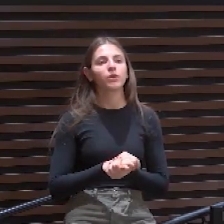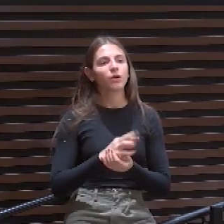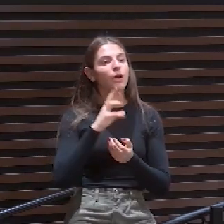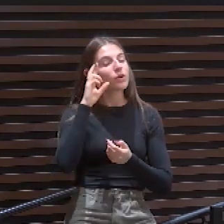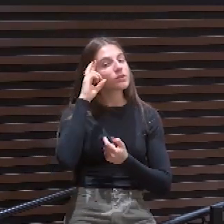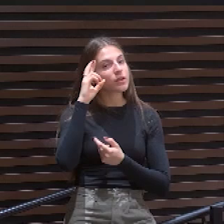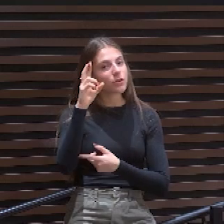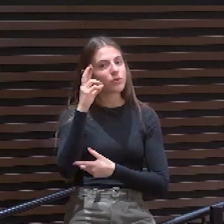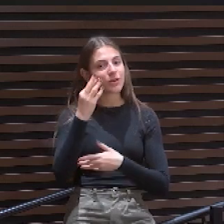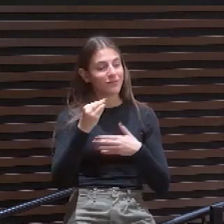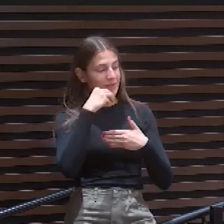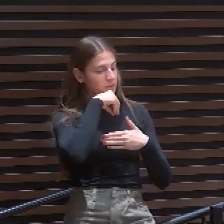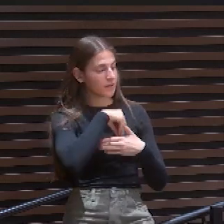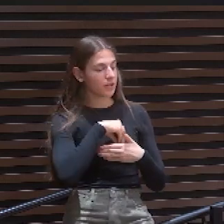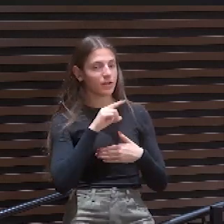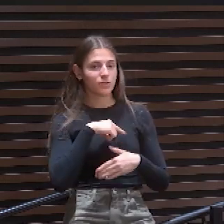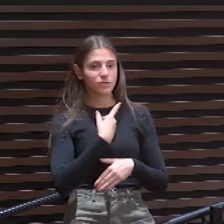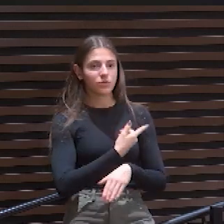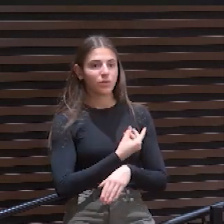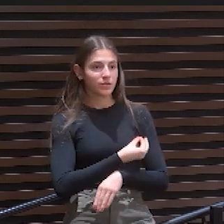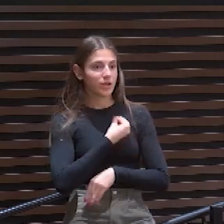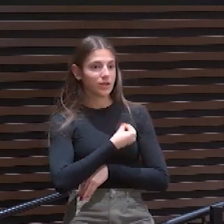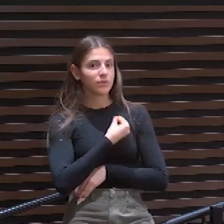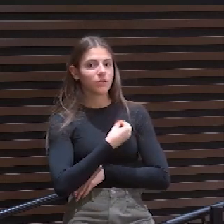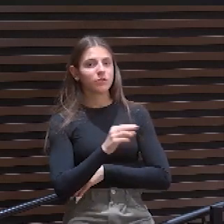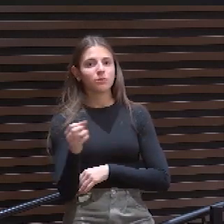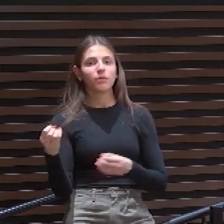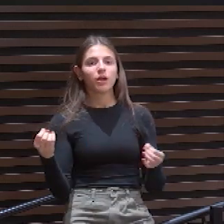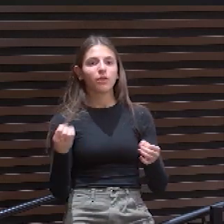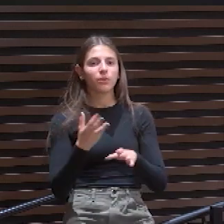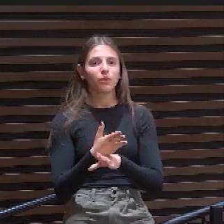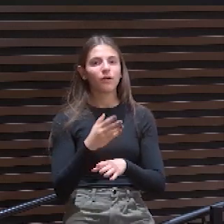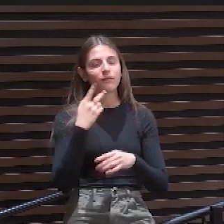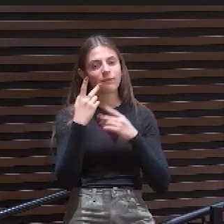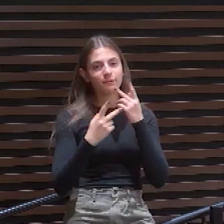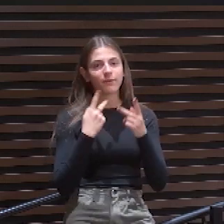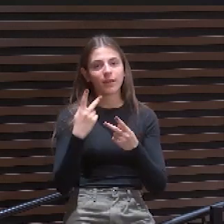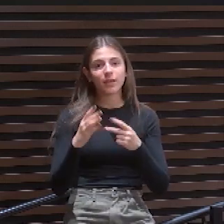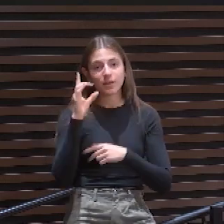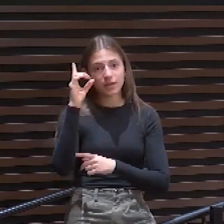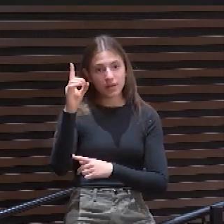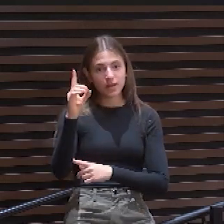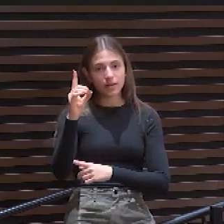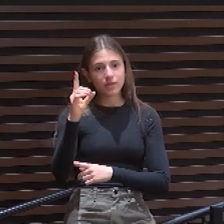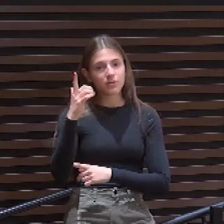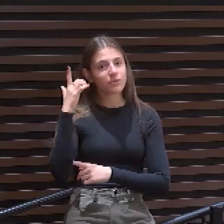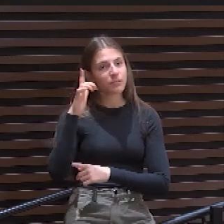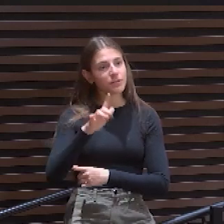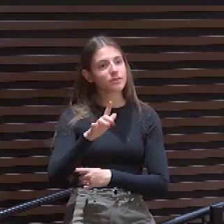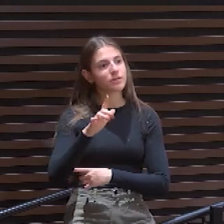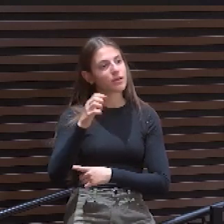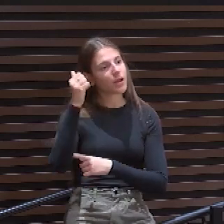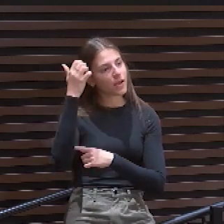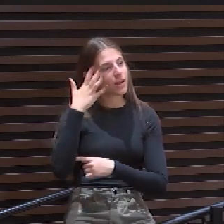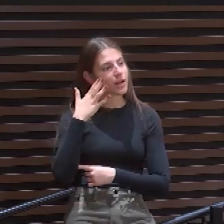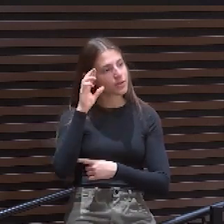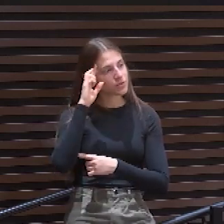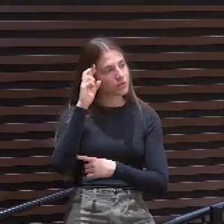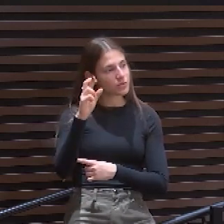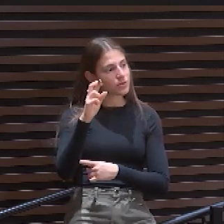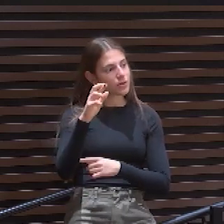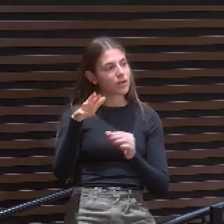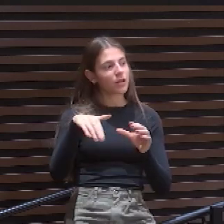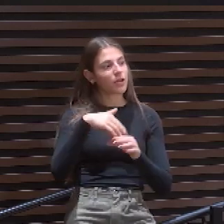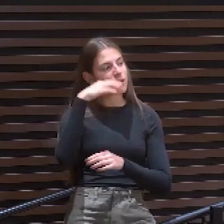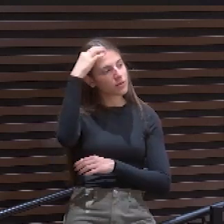nossas vidas uma nova fala. É Ele quem capacita. A graça do Senhor está na santificação, ainda que nós